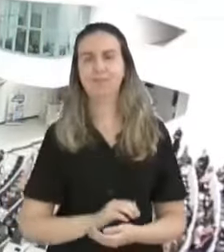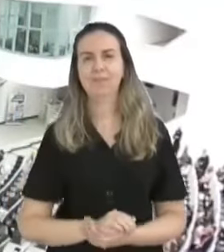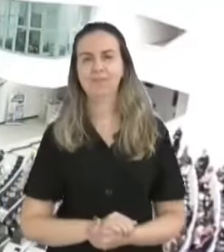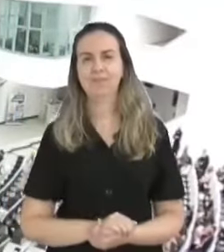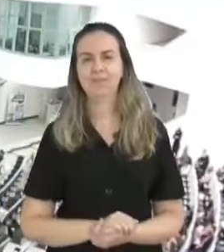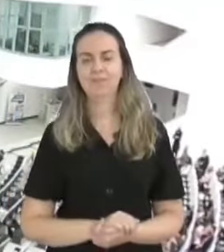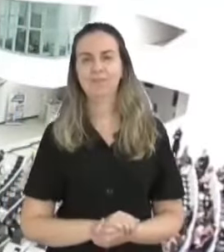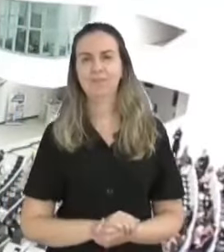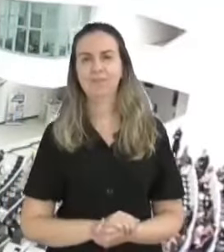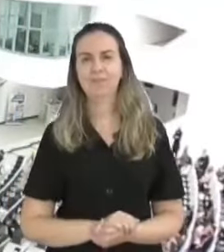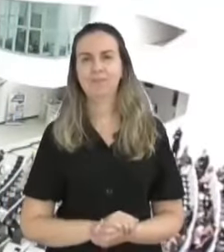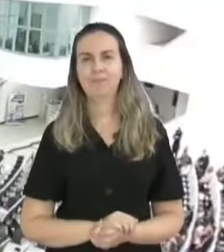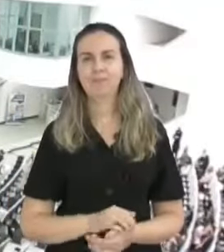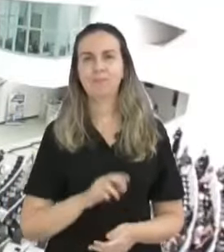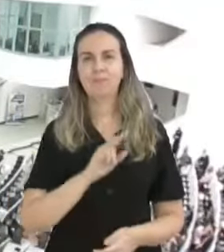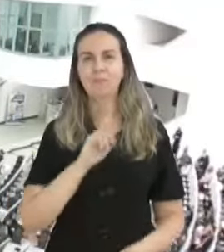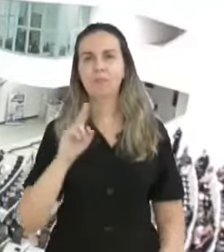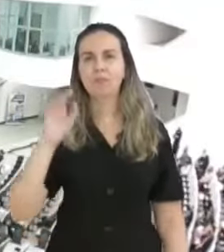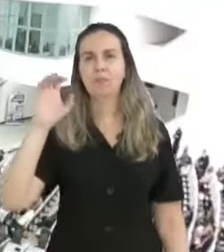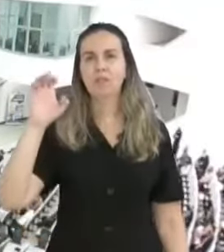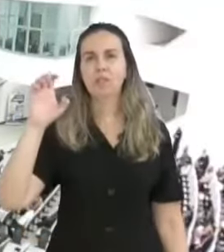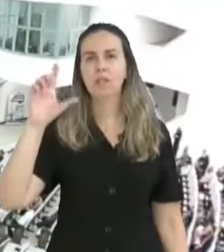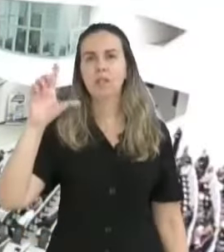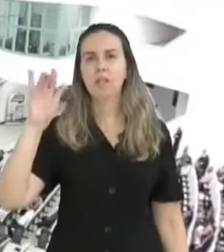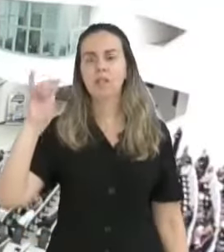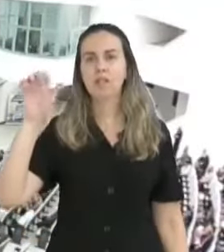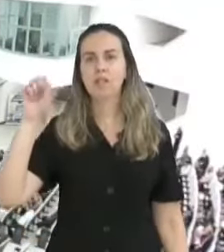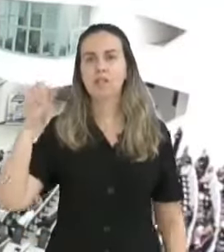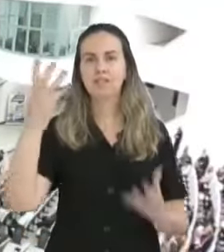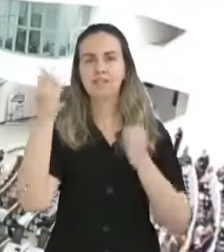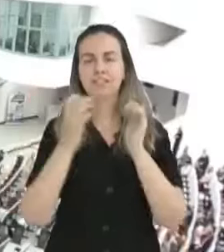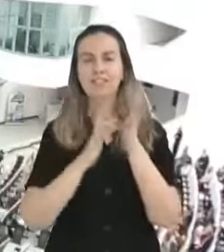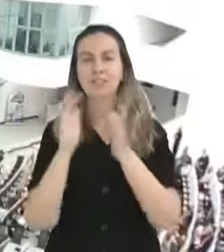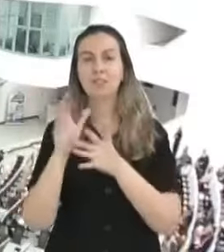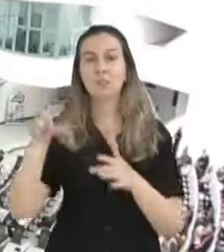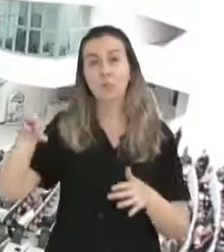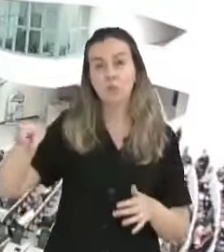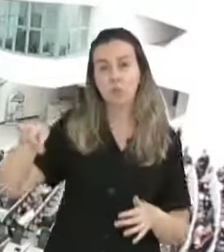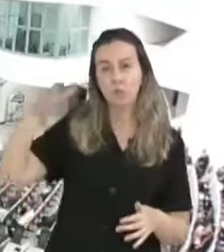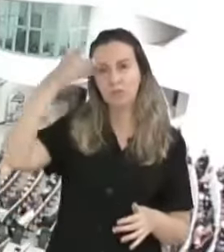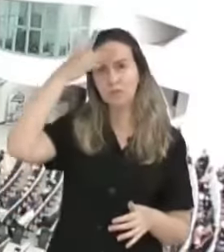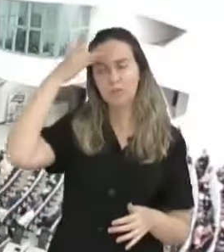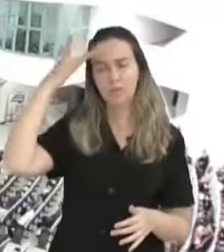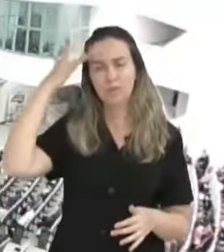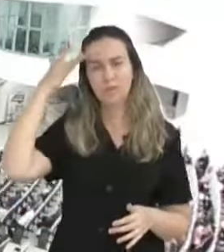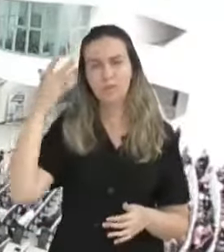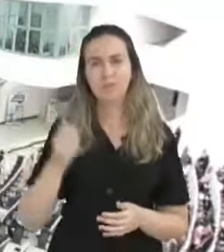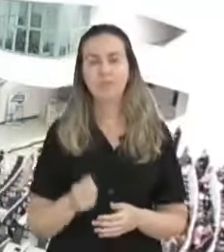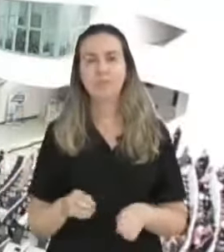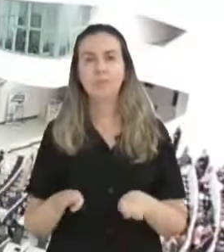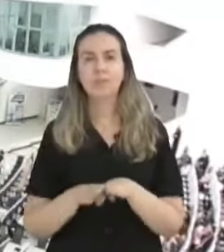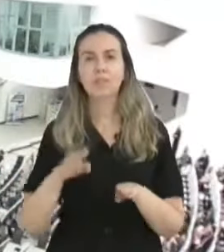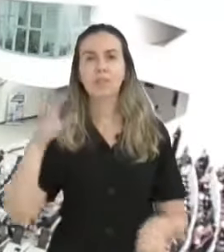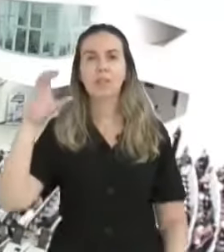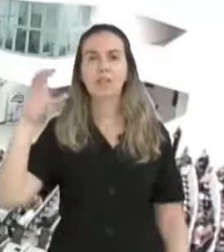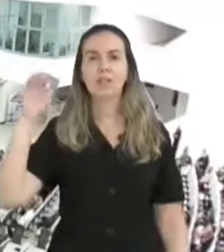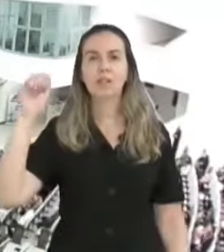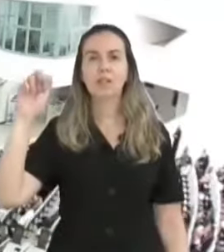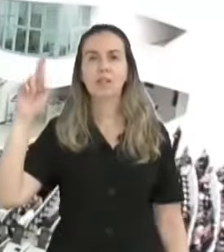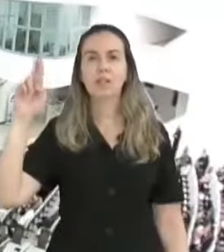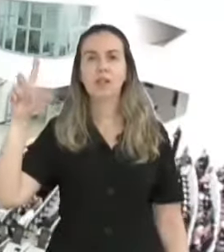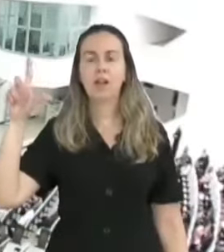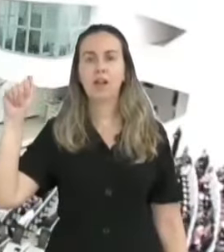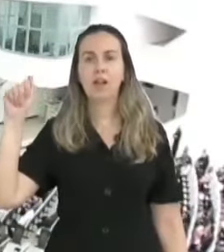Aqui está Elias da Silva, a nona pessoa se reconciliando com Deus. Também a Carla,